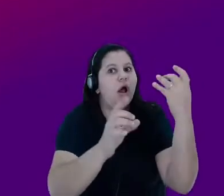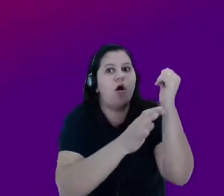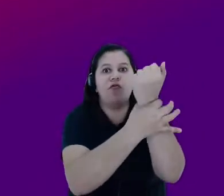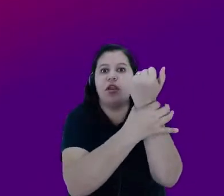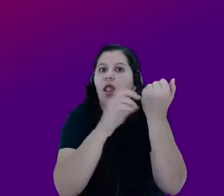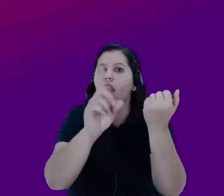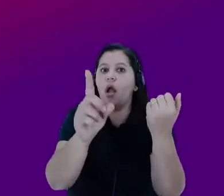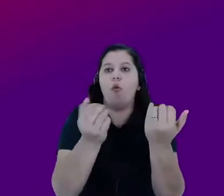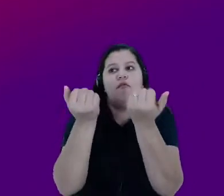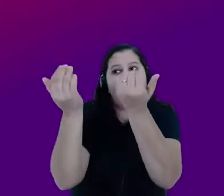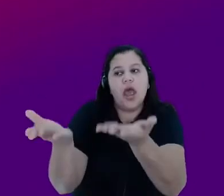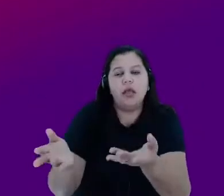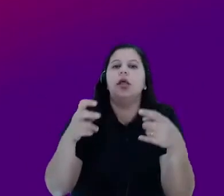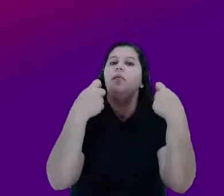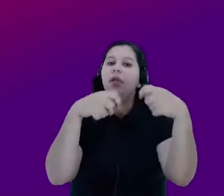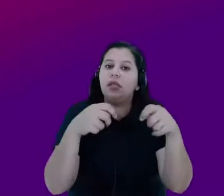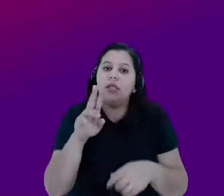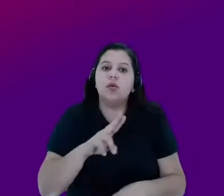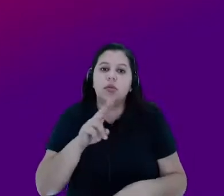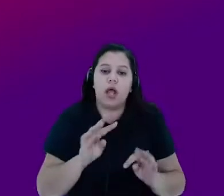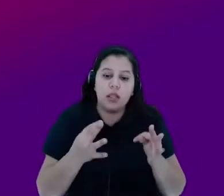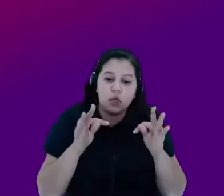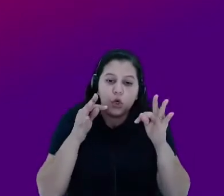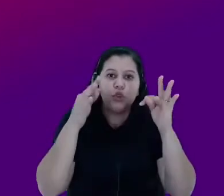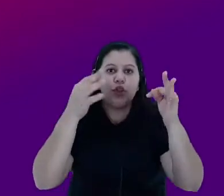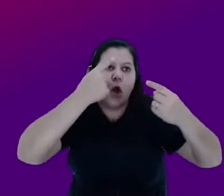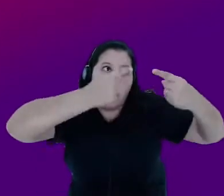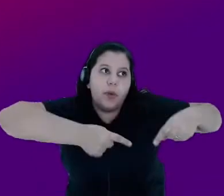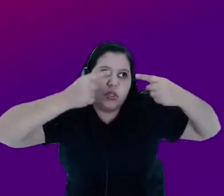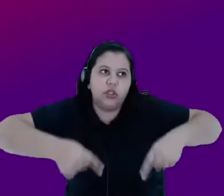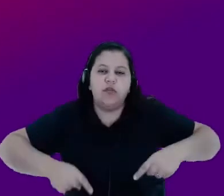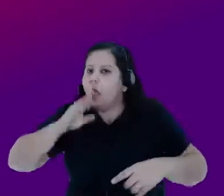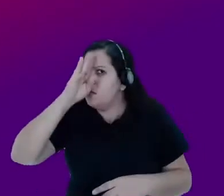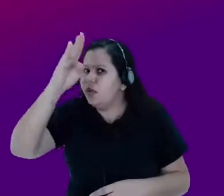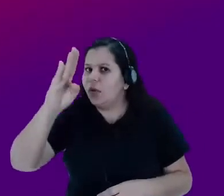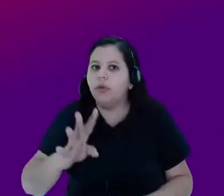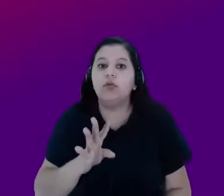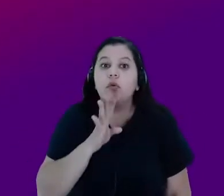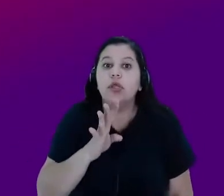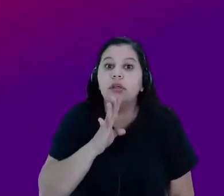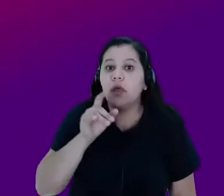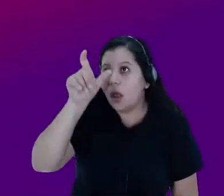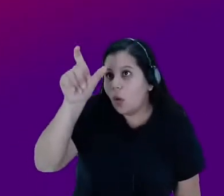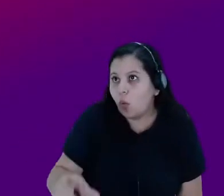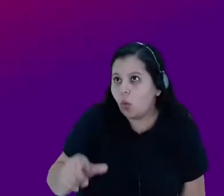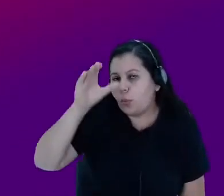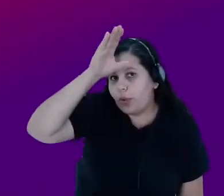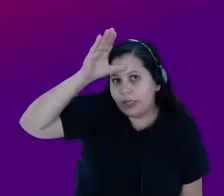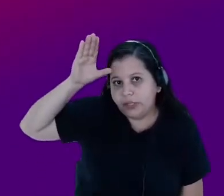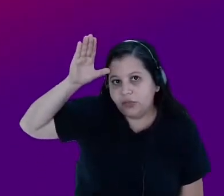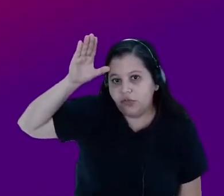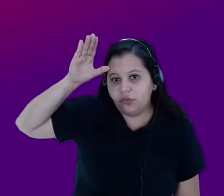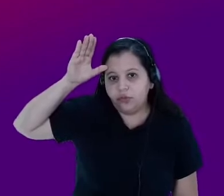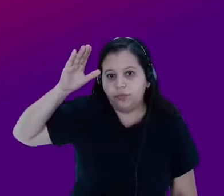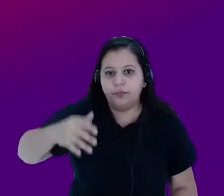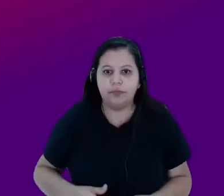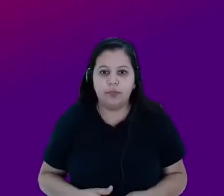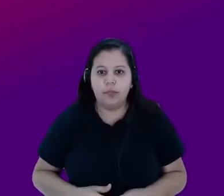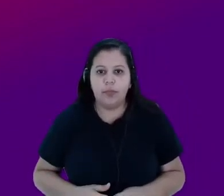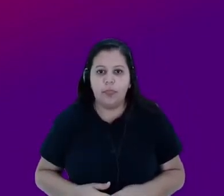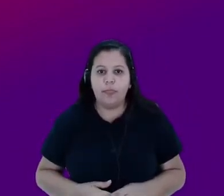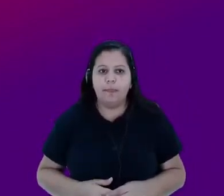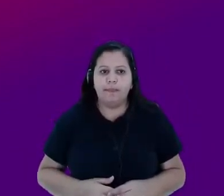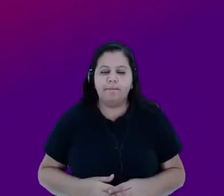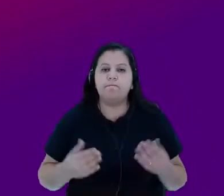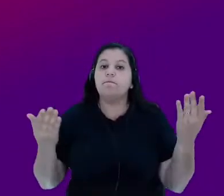inteligência competitiva e, principalmente, gente, conhecer o cliente, tá? Falando agora, que uma coisa também que